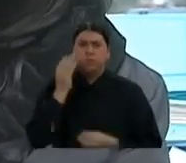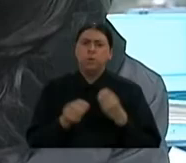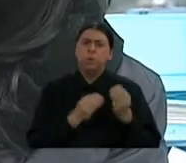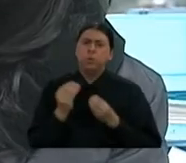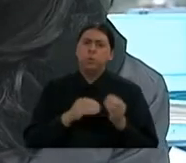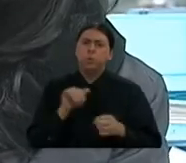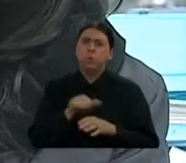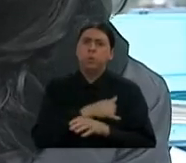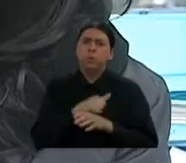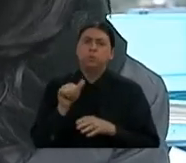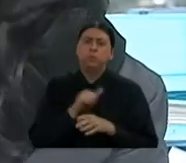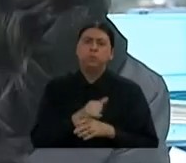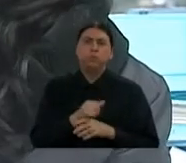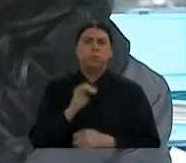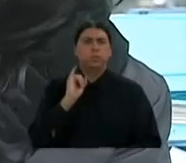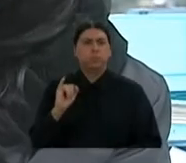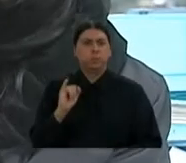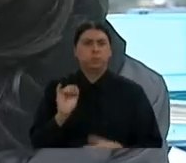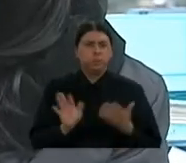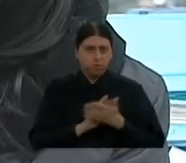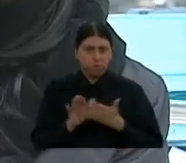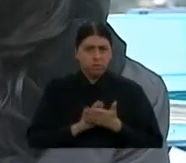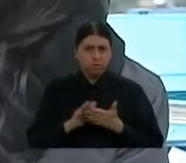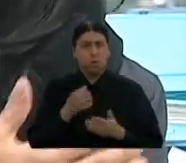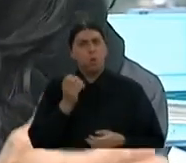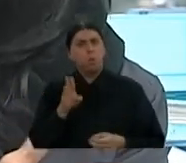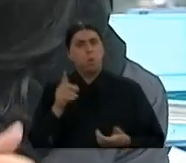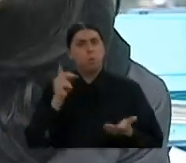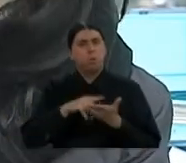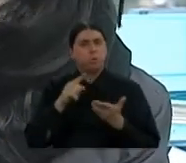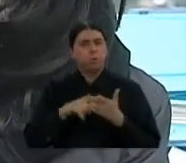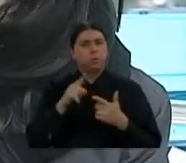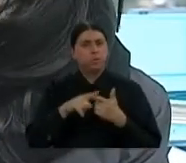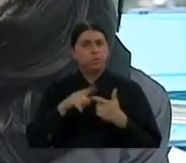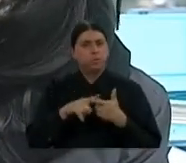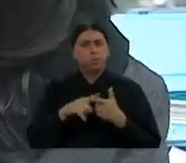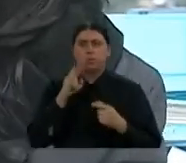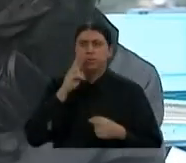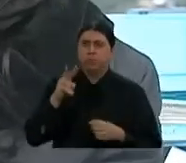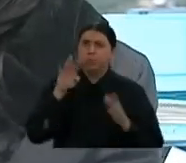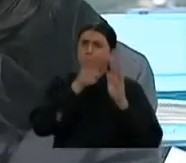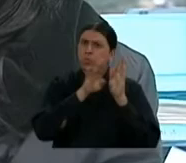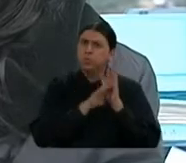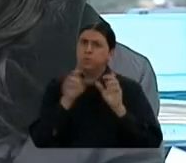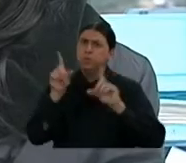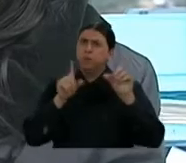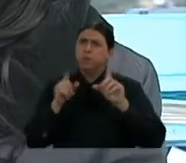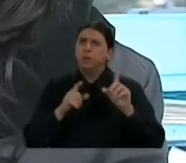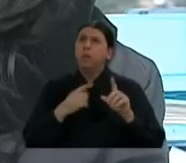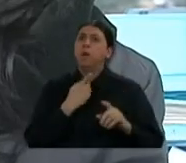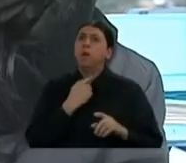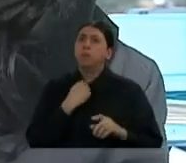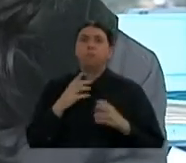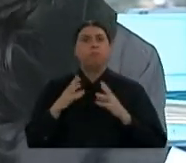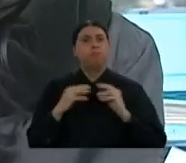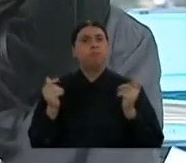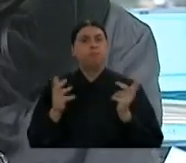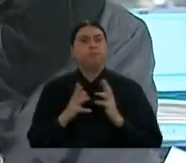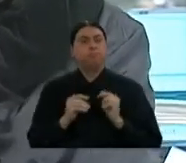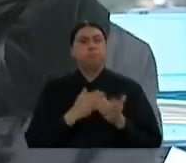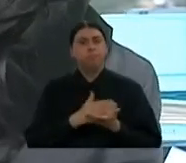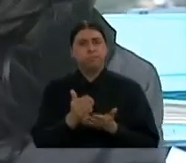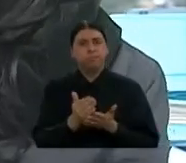isso aconteceu foi do nada foi porque viram uma campanha na tv e se entusiasmaram e a gente também